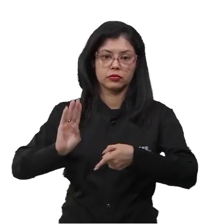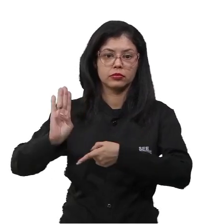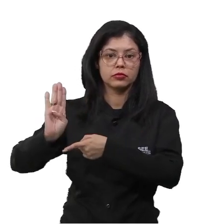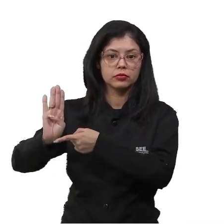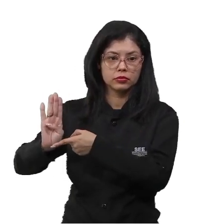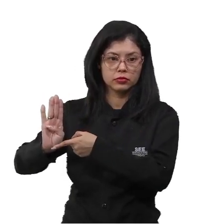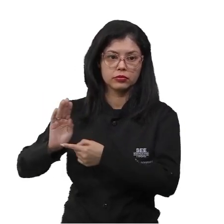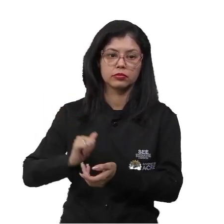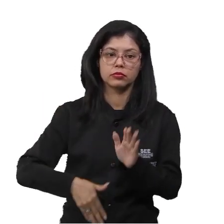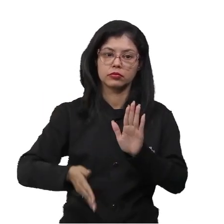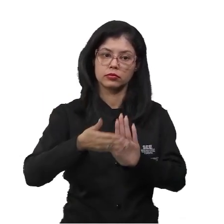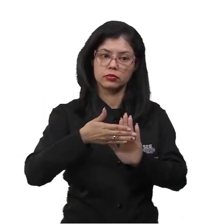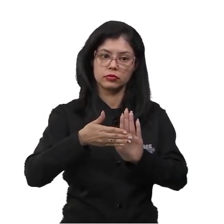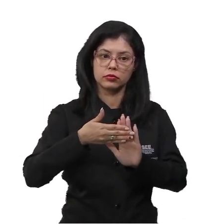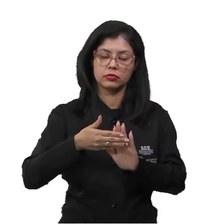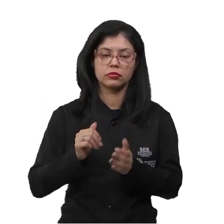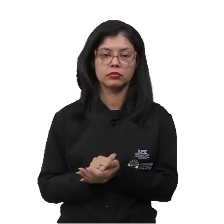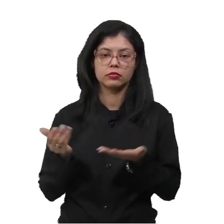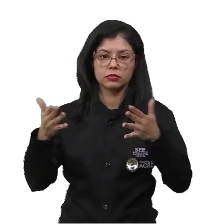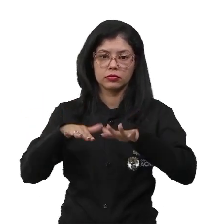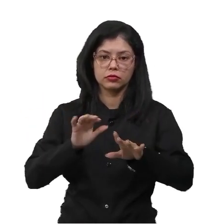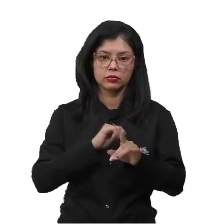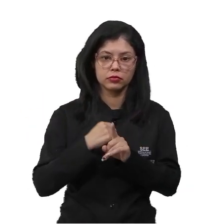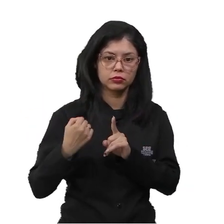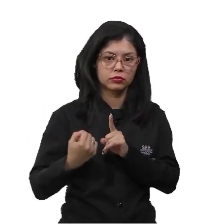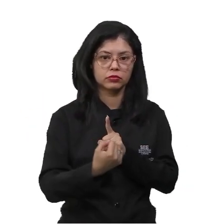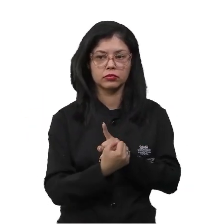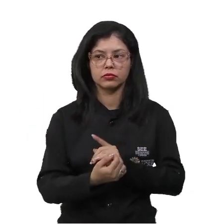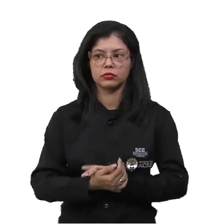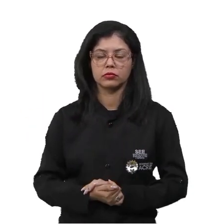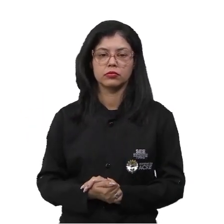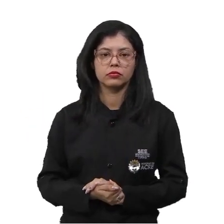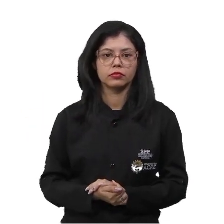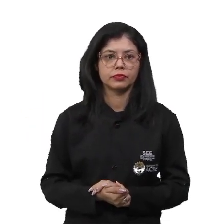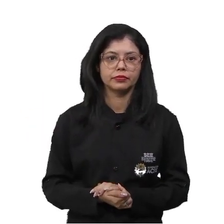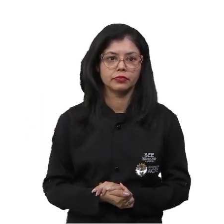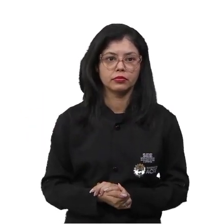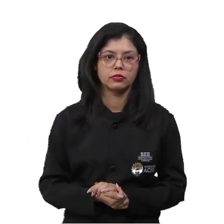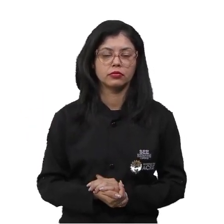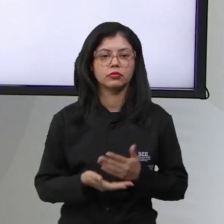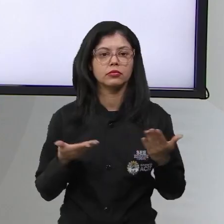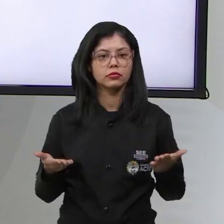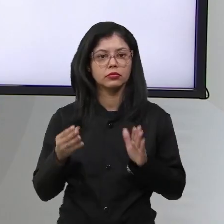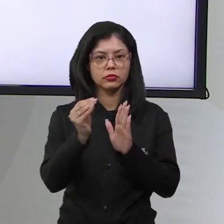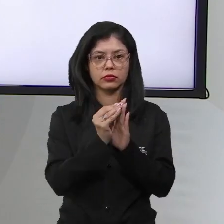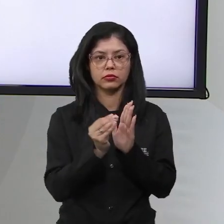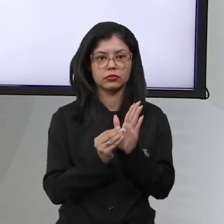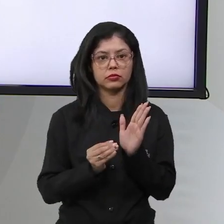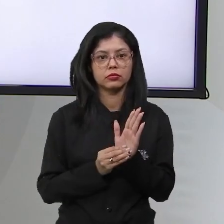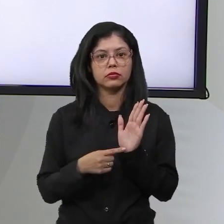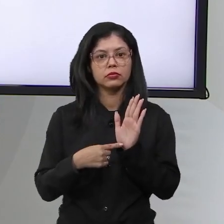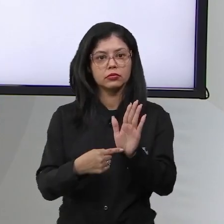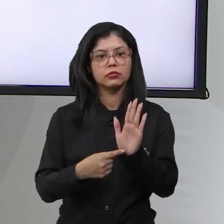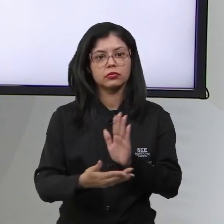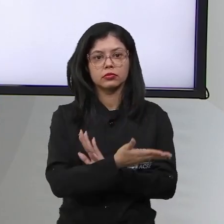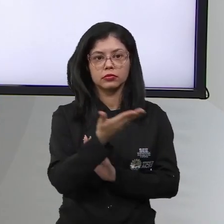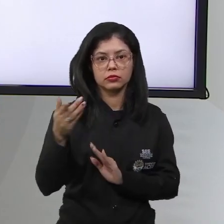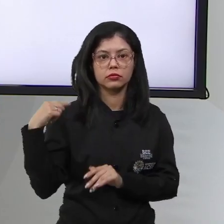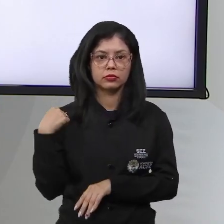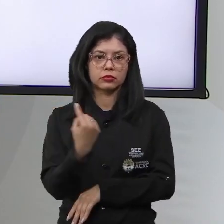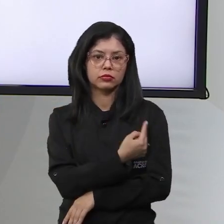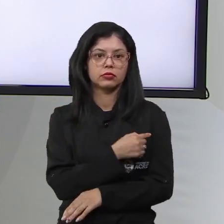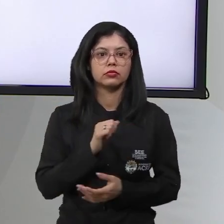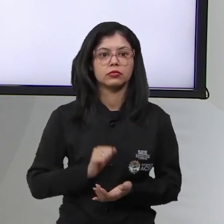na letra B, promoção da inclusão social. O dado, ele revela para todos nós,